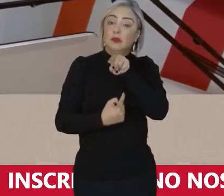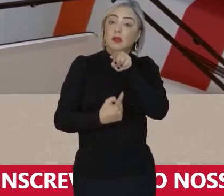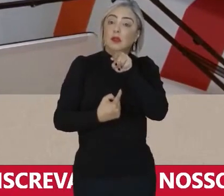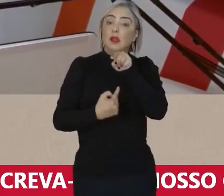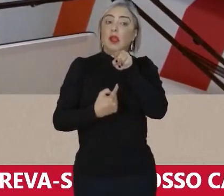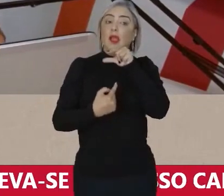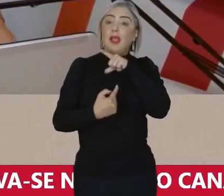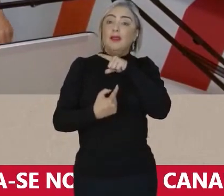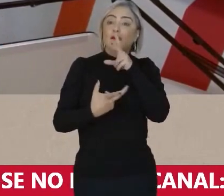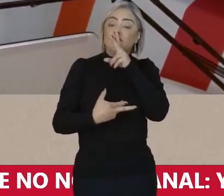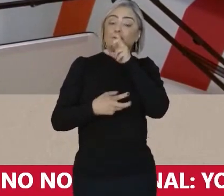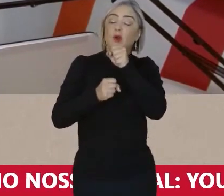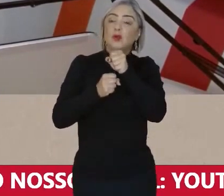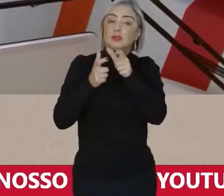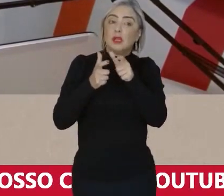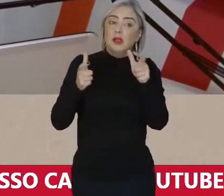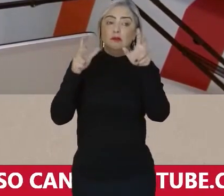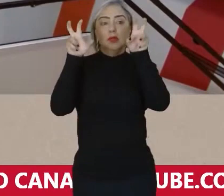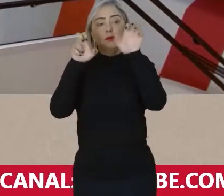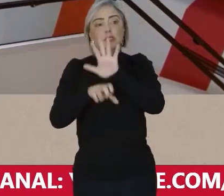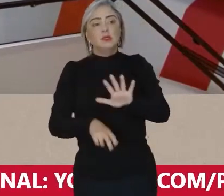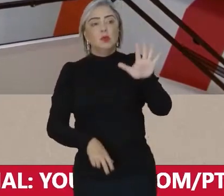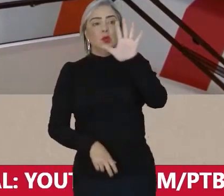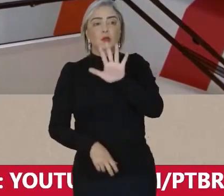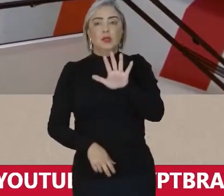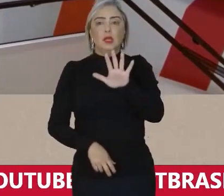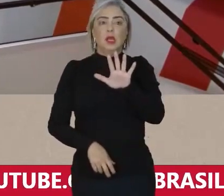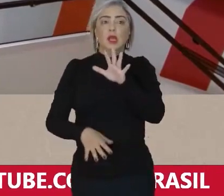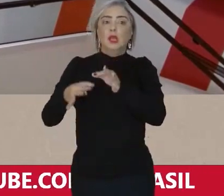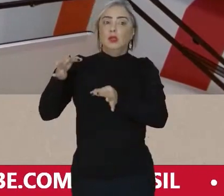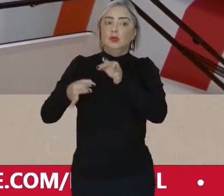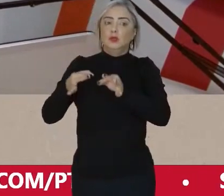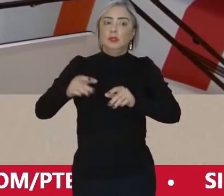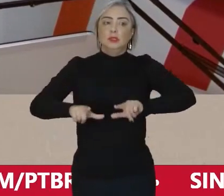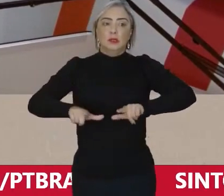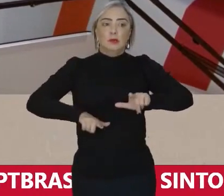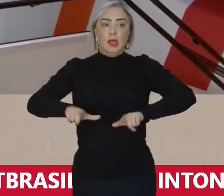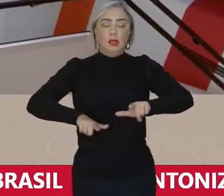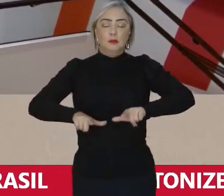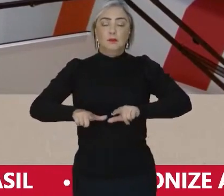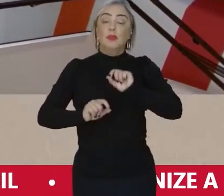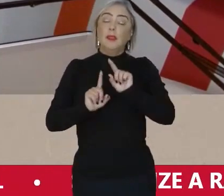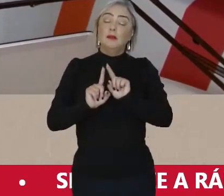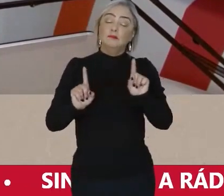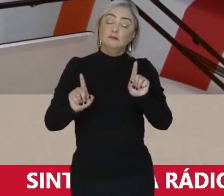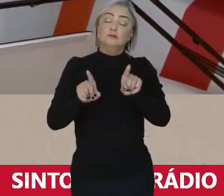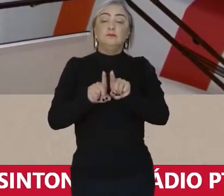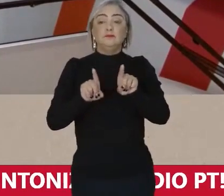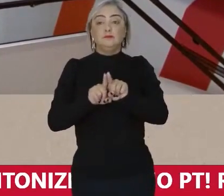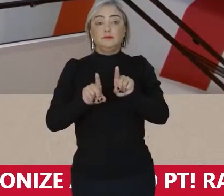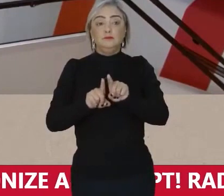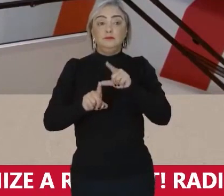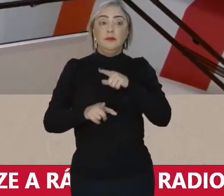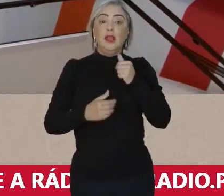dar capilaridade a esses grandes temas nacionais que a Vida e Justiça trabalha, né? E, ao mesmo tempo,